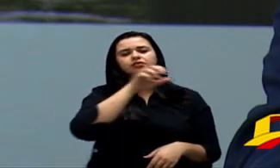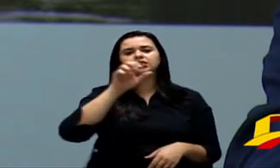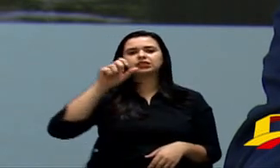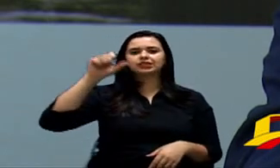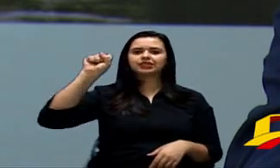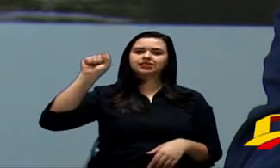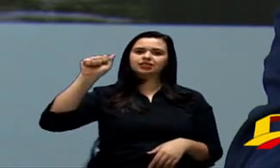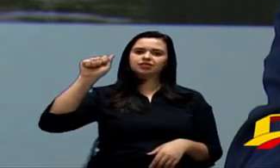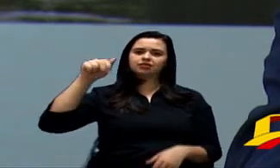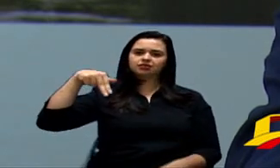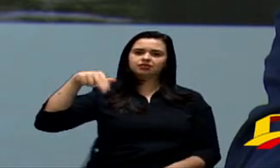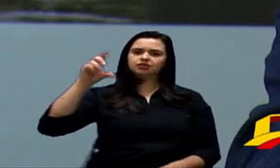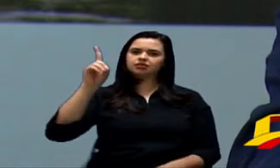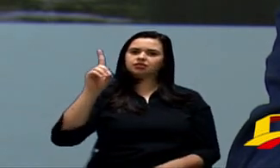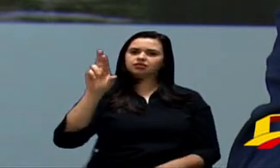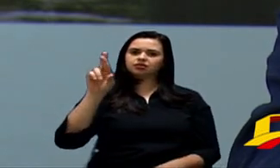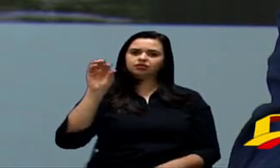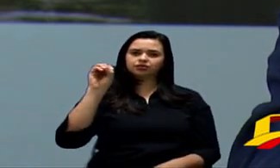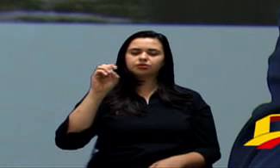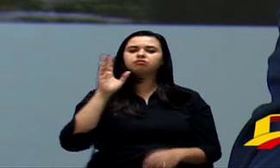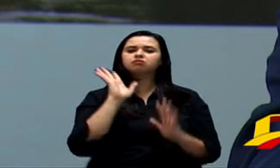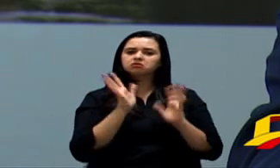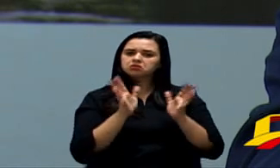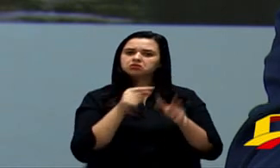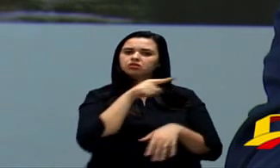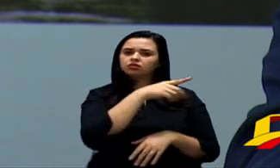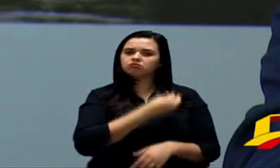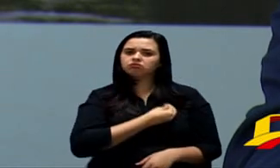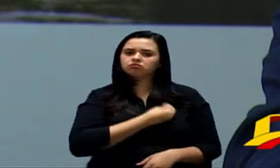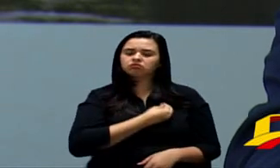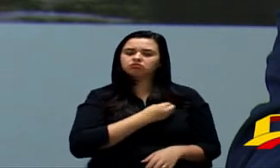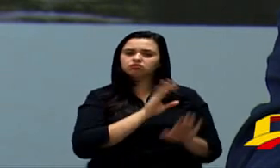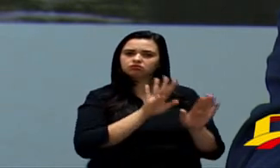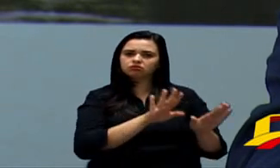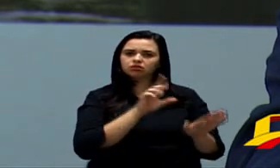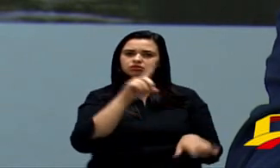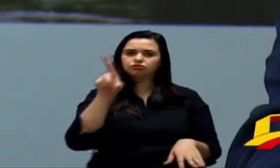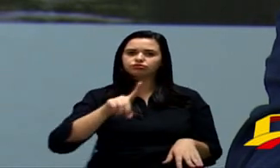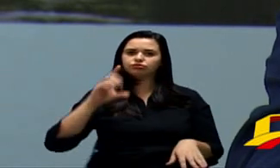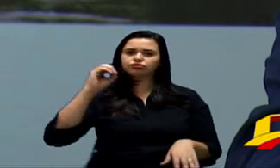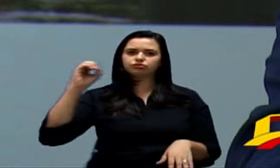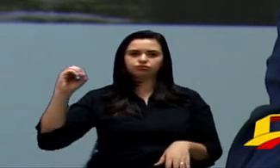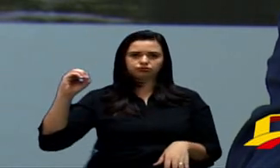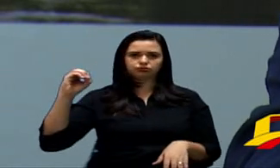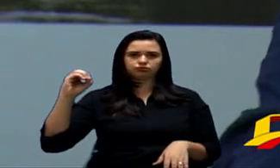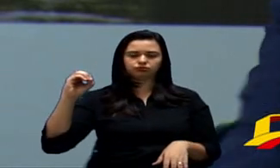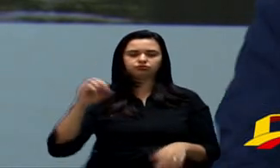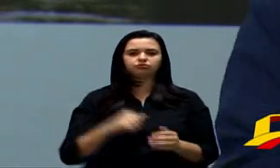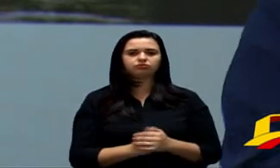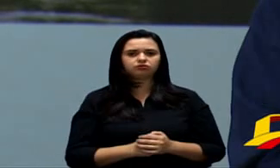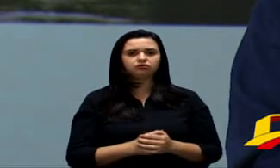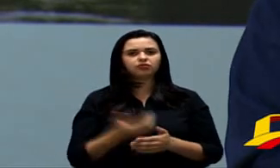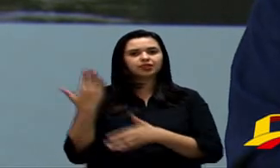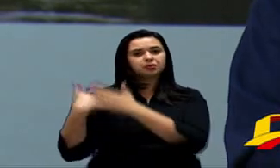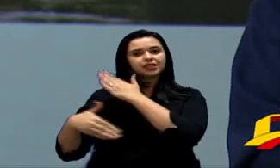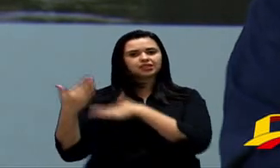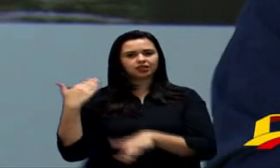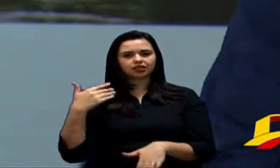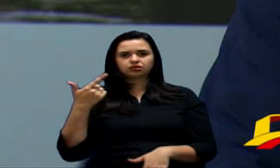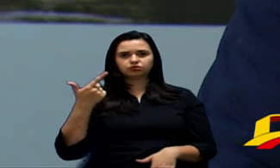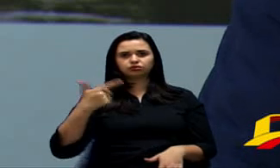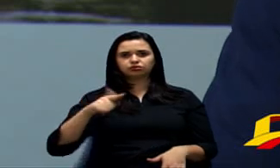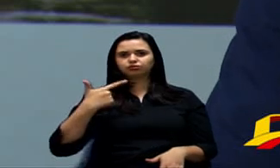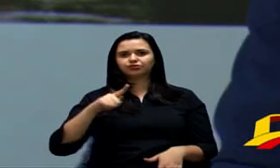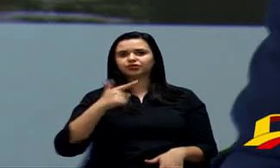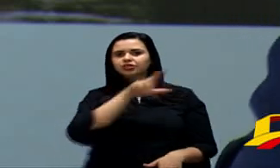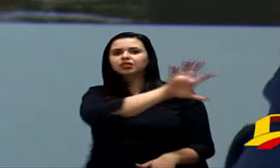no zoológico de Sorocaba. E naquela época, de 79, ali, no zoológico não tinha. Tinha o Sandro de cimento lá no